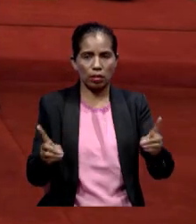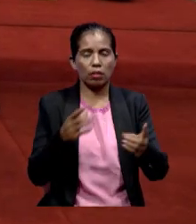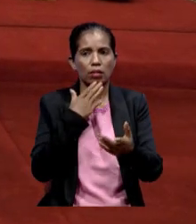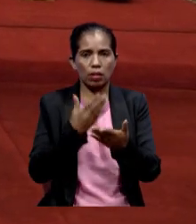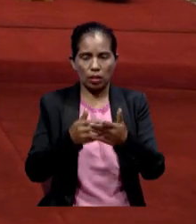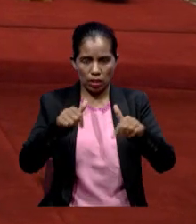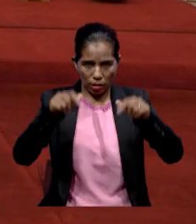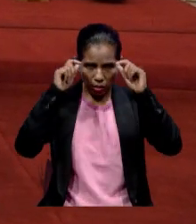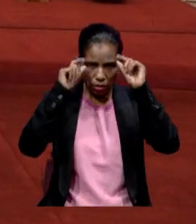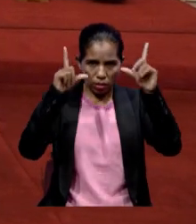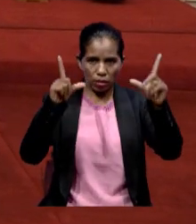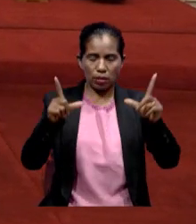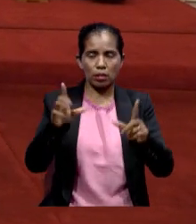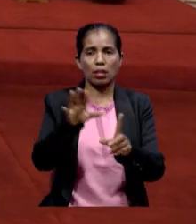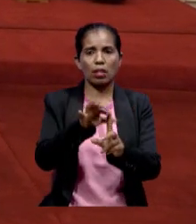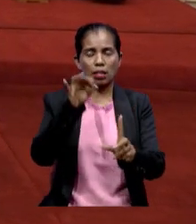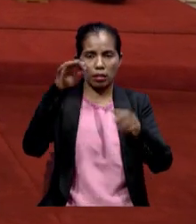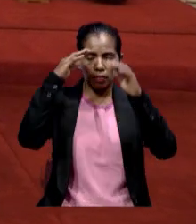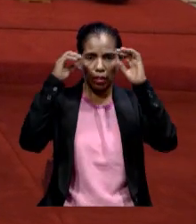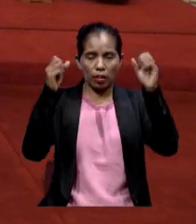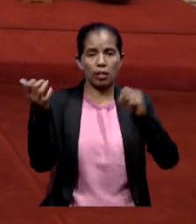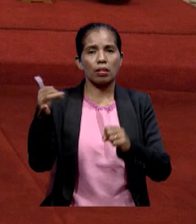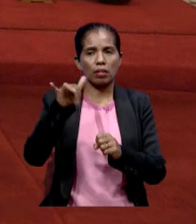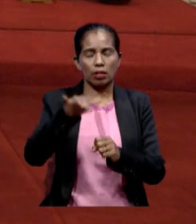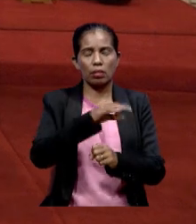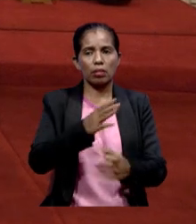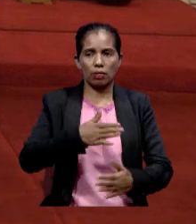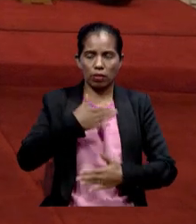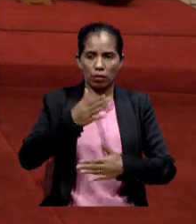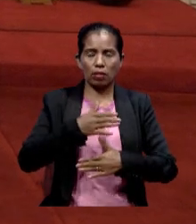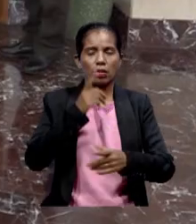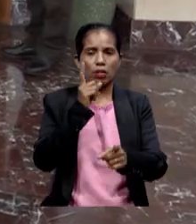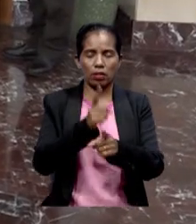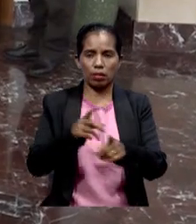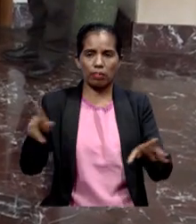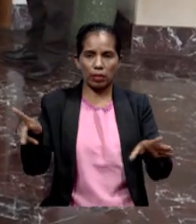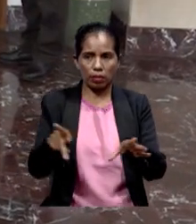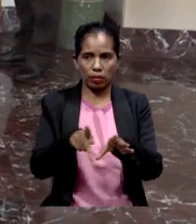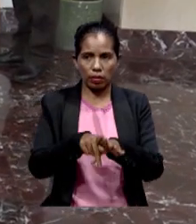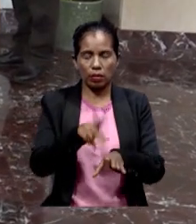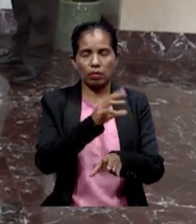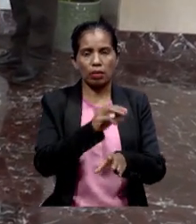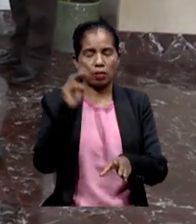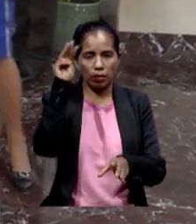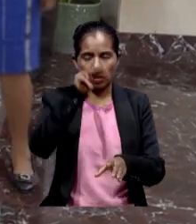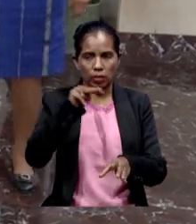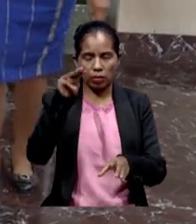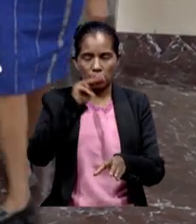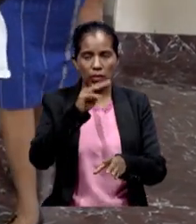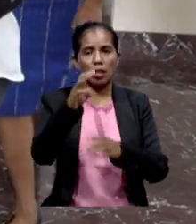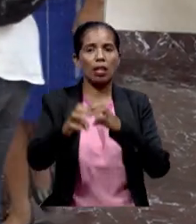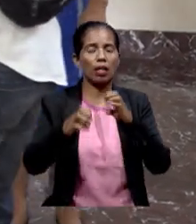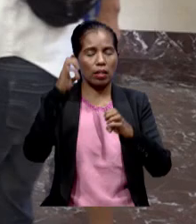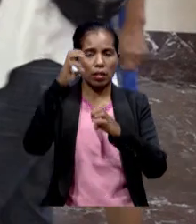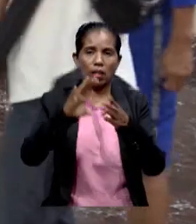e Timor-Leste durante a eleição presidencial Sira. No Haxolo Tebes, pela parte e a missão observação eleitoral União Europeia,